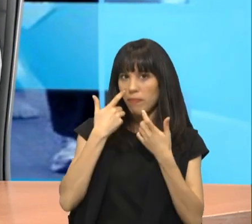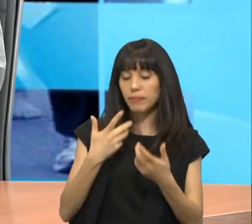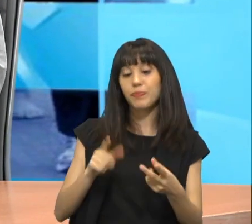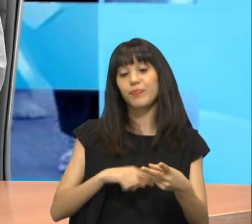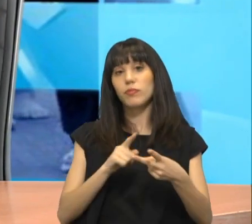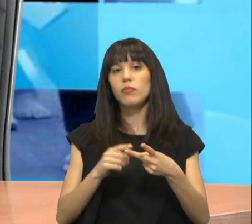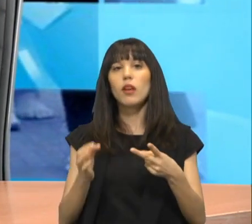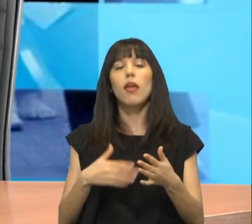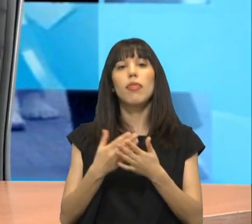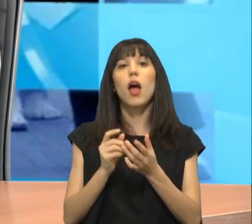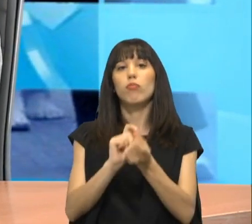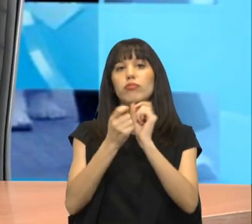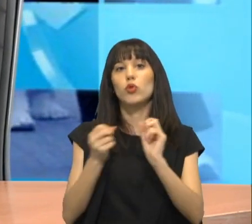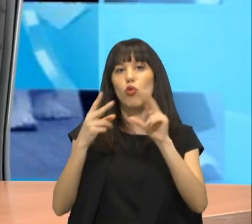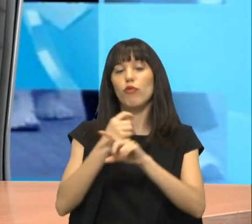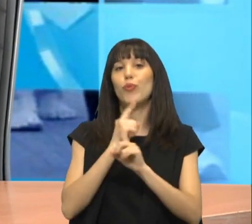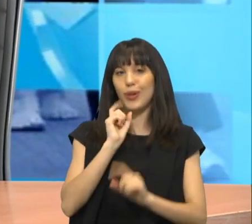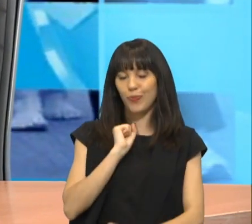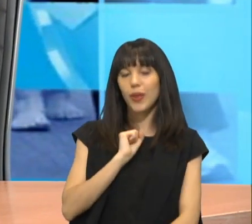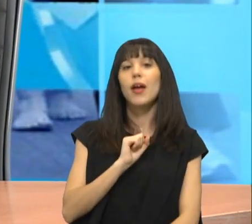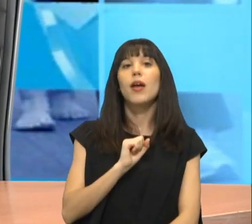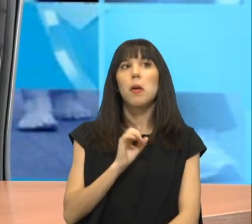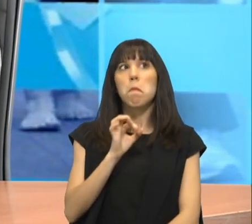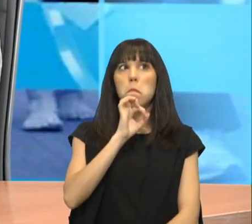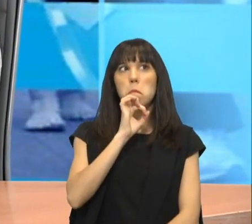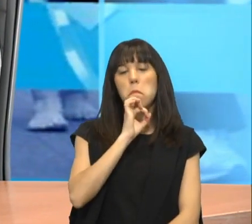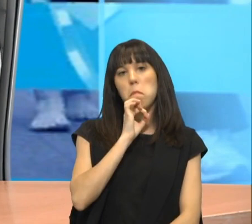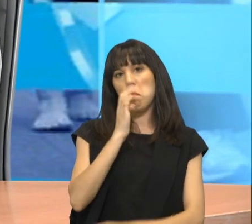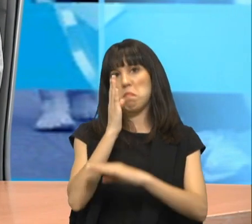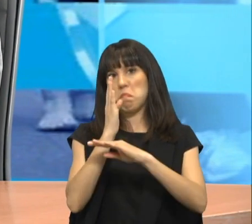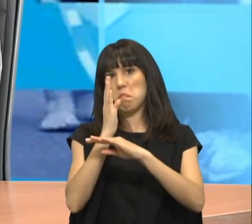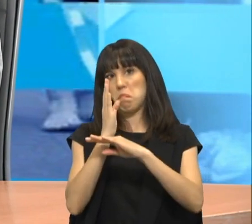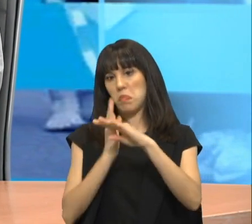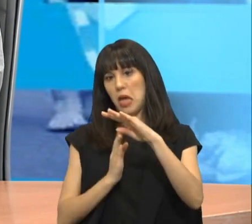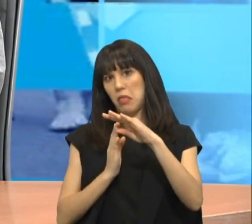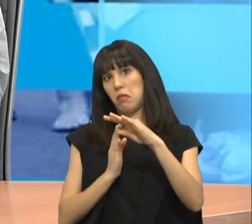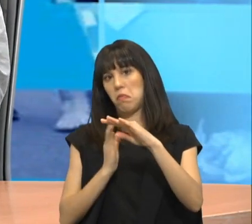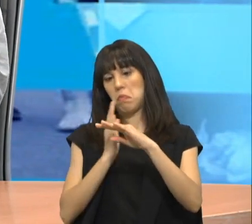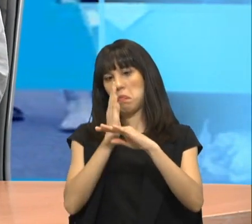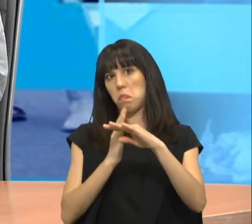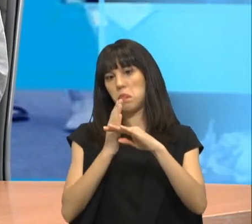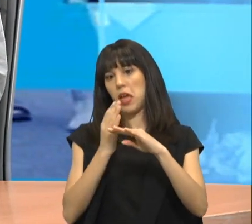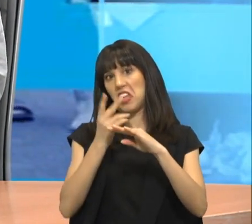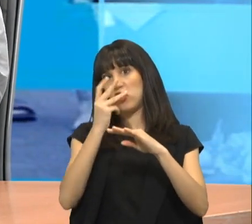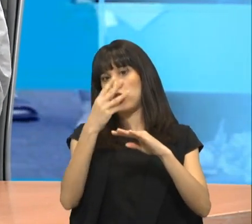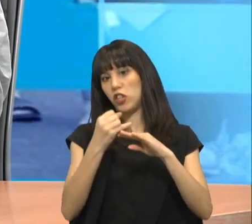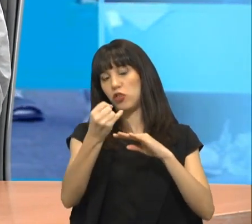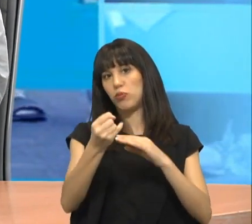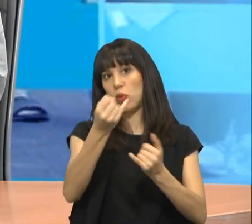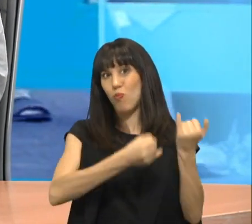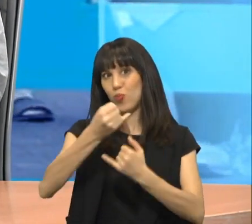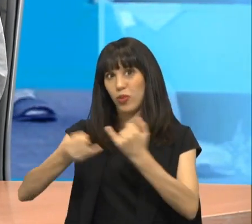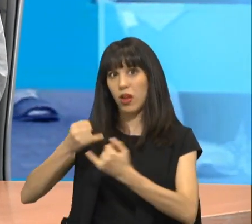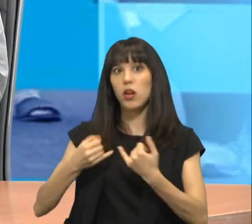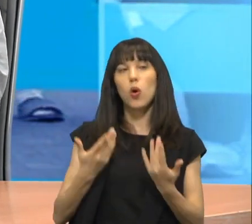renovação. Nós estamos a falar de cerca de metade do episcopado que nos próximos 3 anos vai mudar. Portanto, neste momento há uma necessidade de cerca de